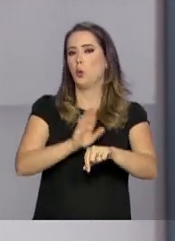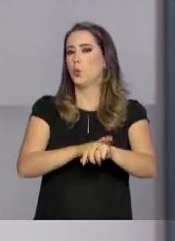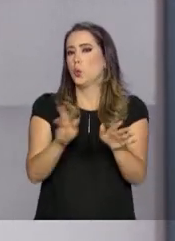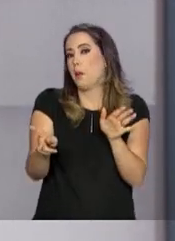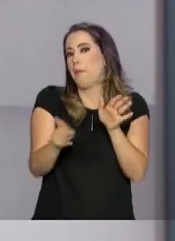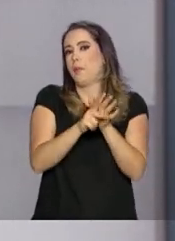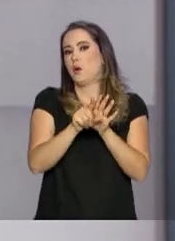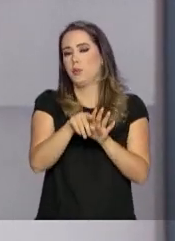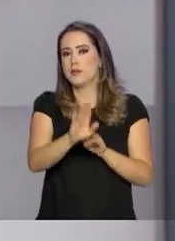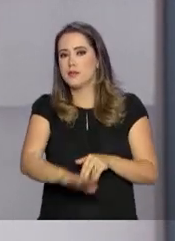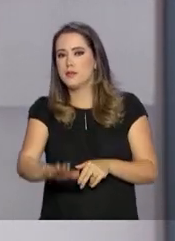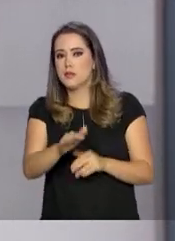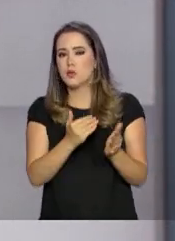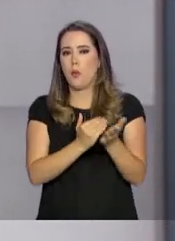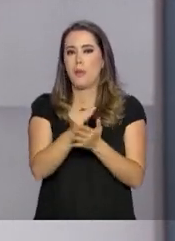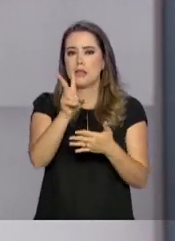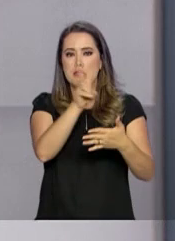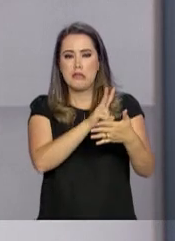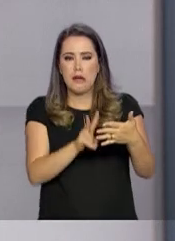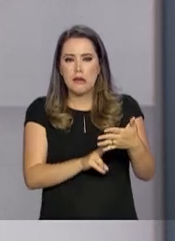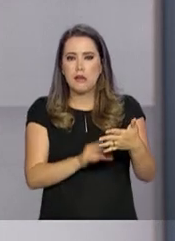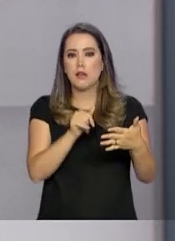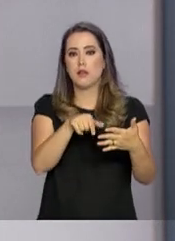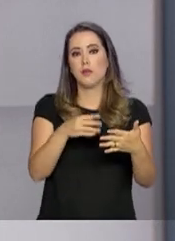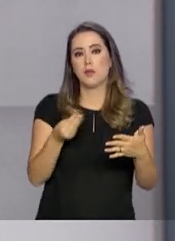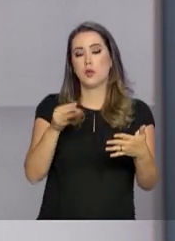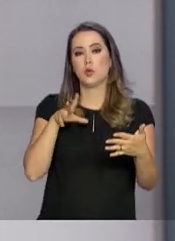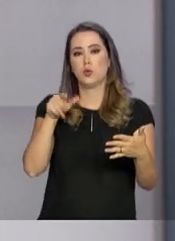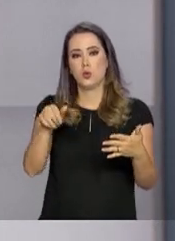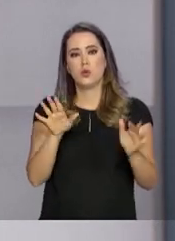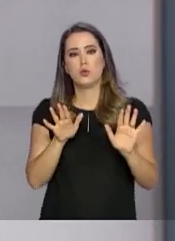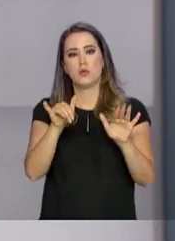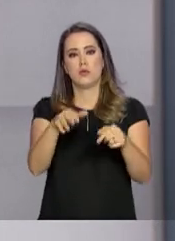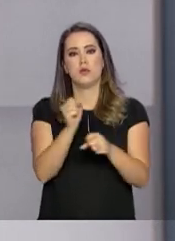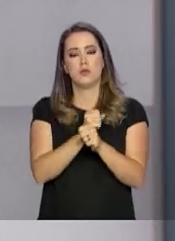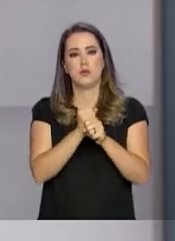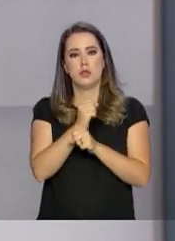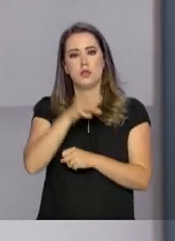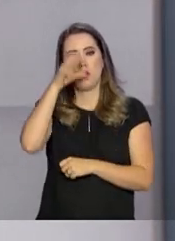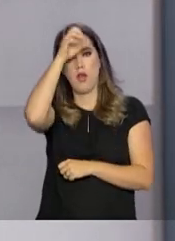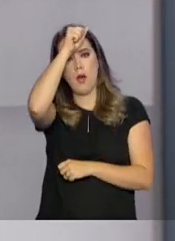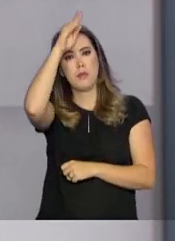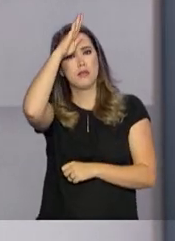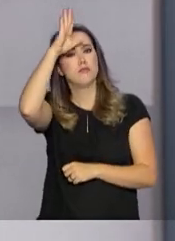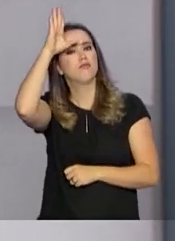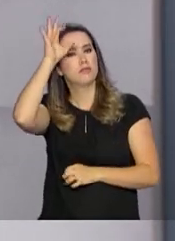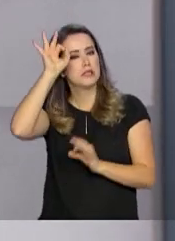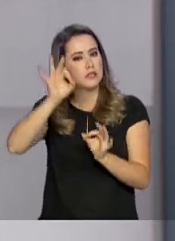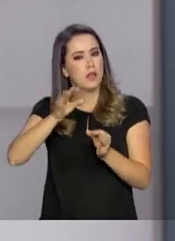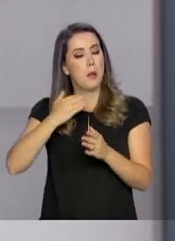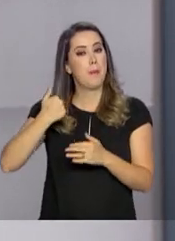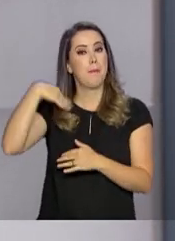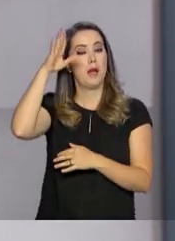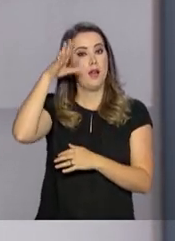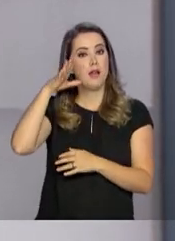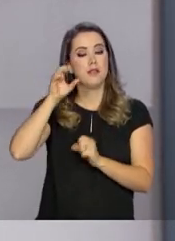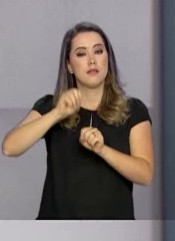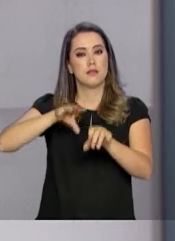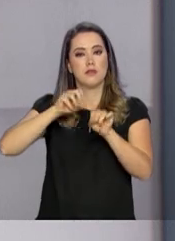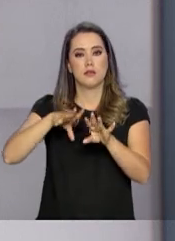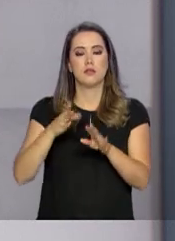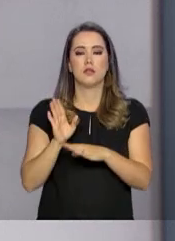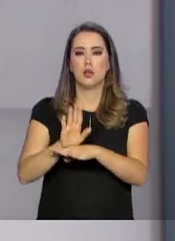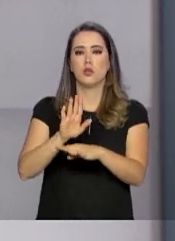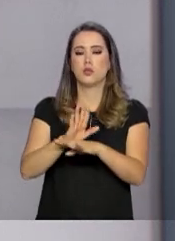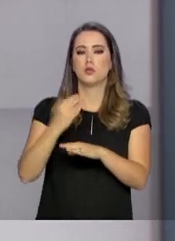as crianças começam a ler e para garantir que todos terminem o ano letivo alfabetizados o programa mais educação leva